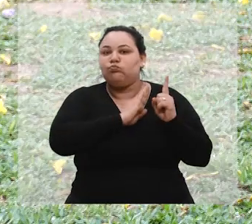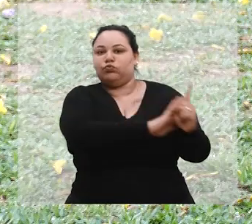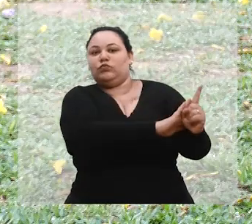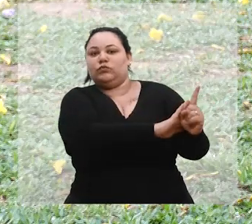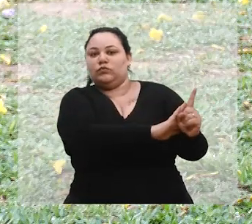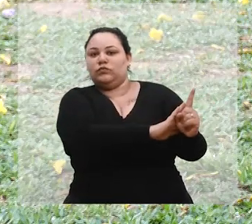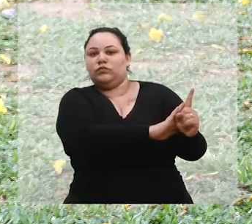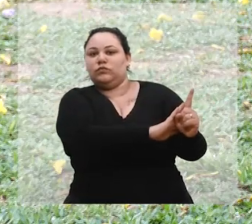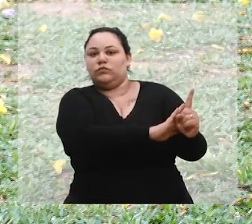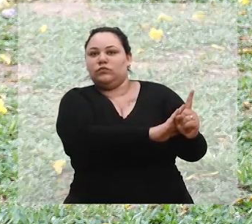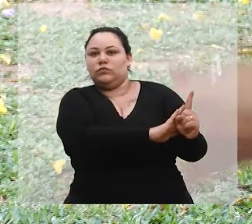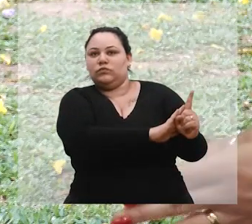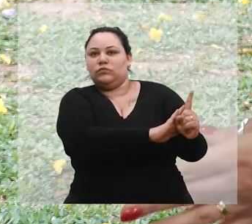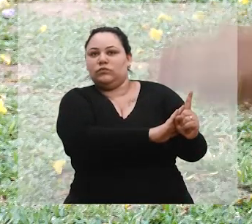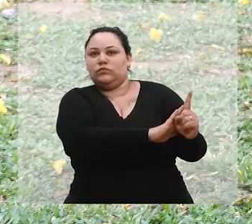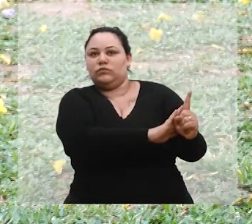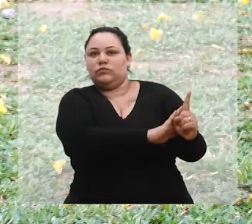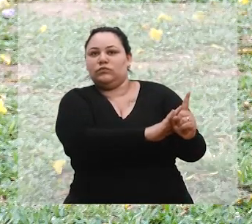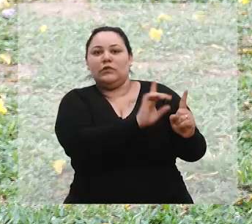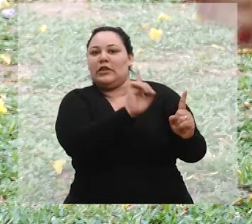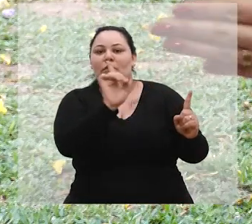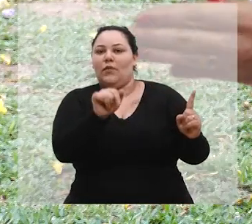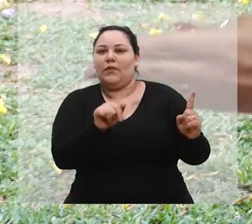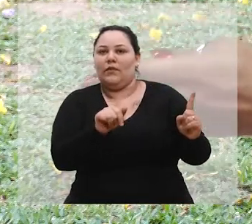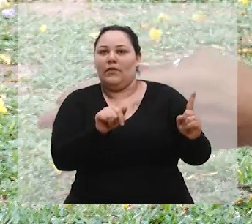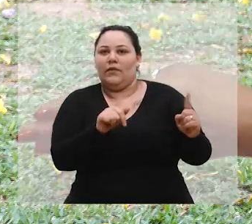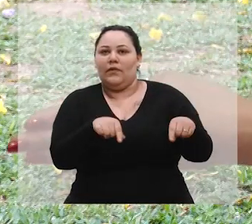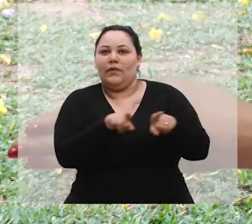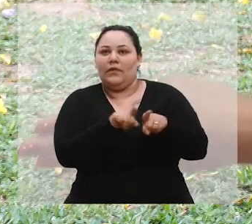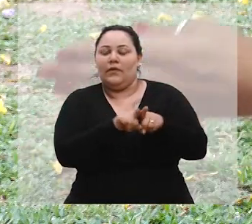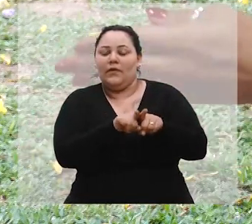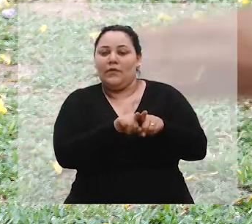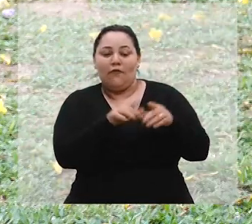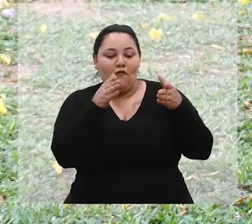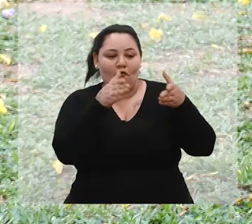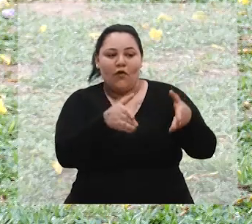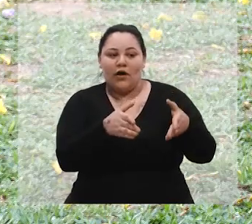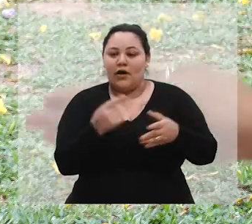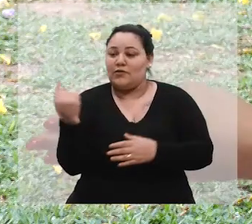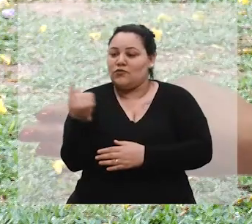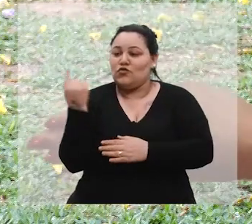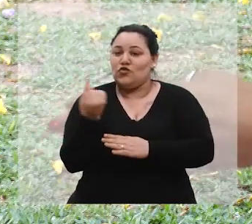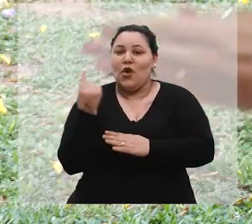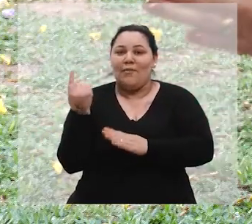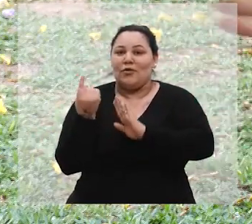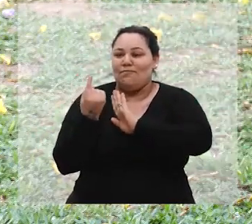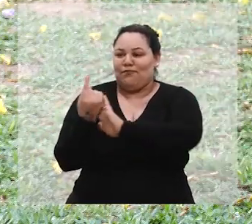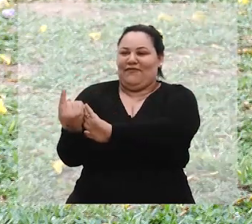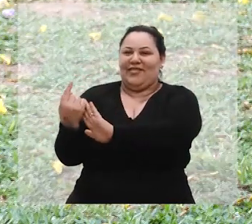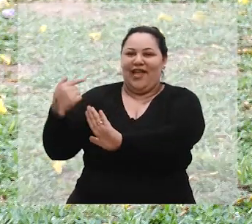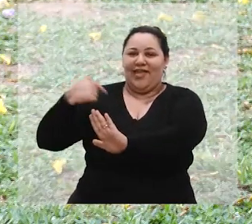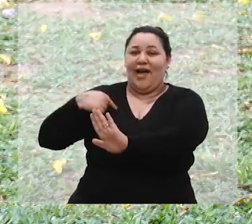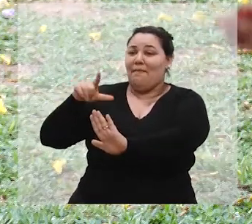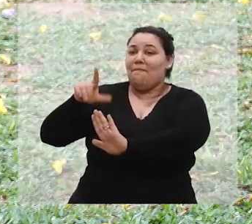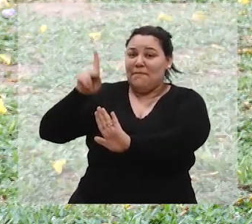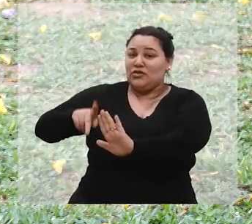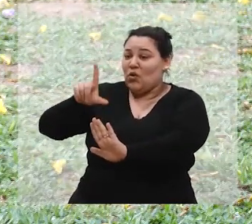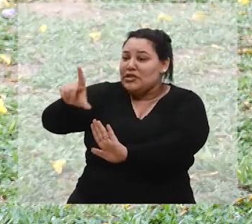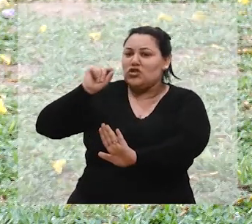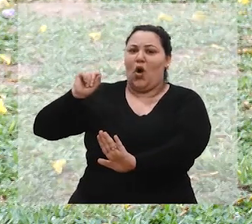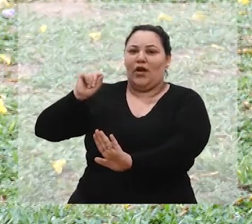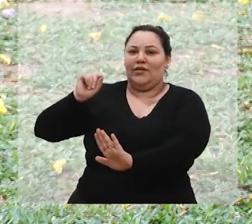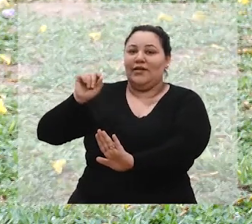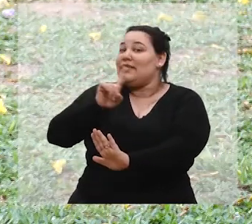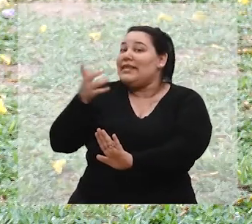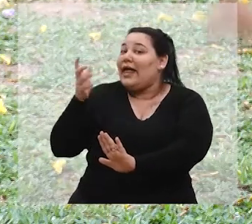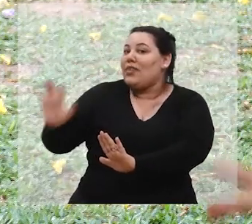acertar na solidão, porque eu vou mirar na solidão. Não é possível mirar na solidão. Você está mirando no isolamento. Porque a gente está se